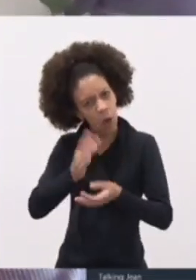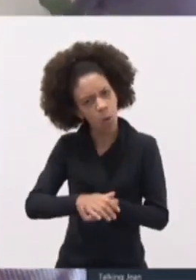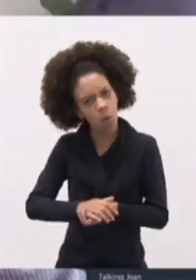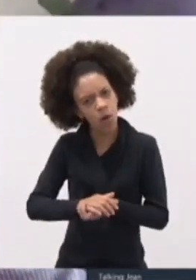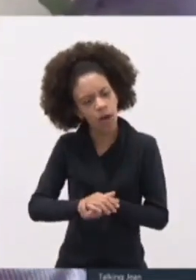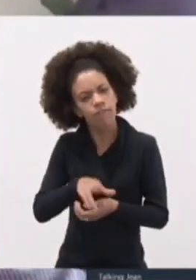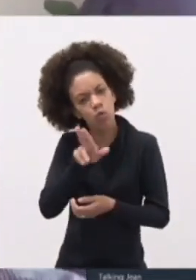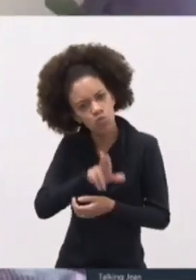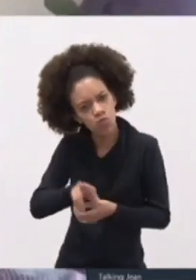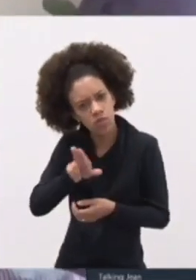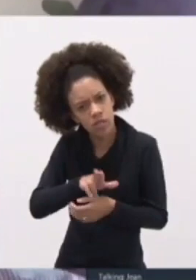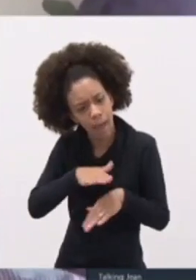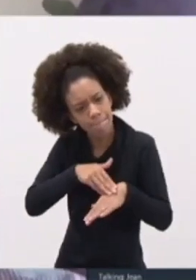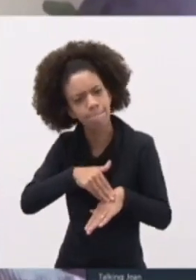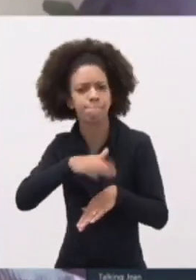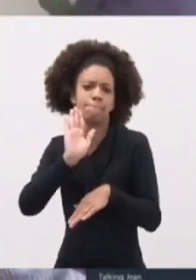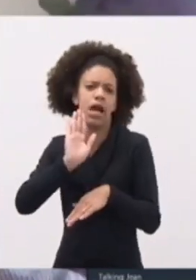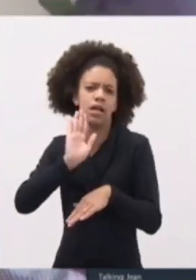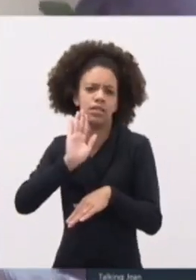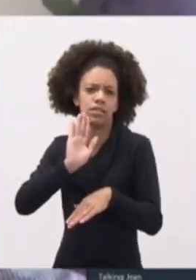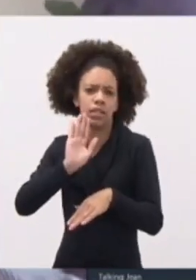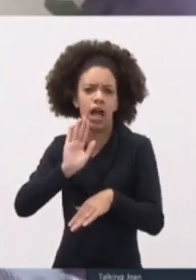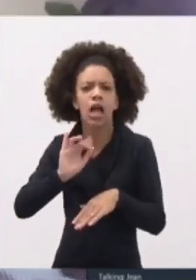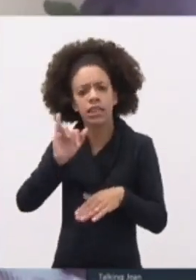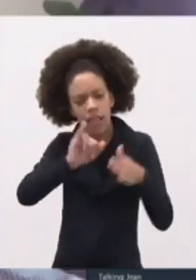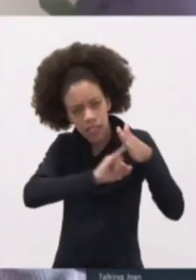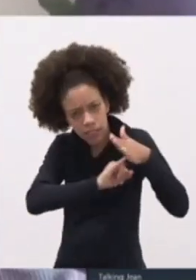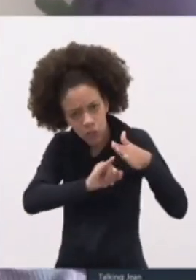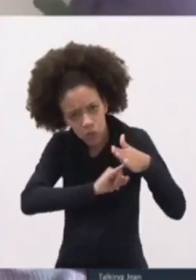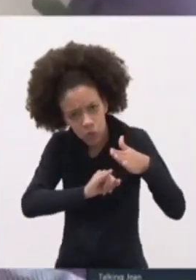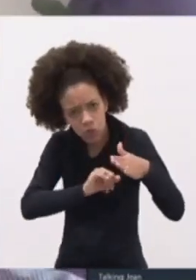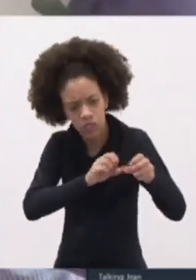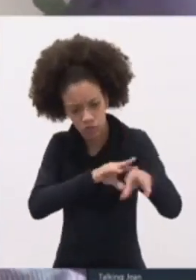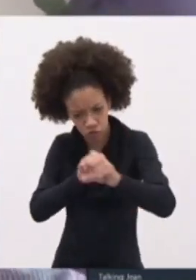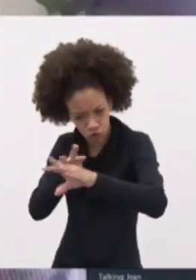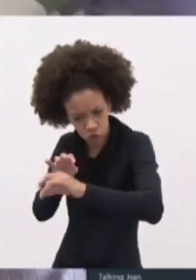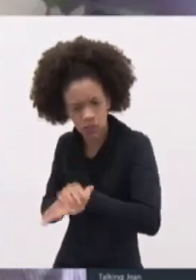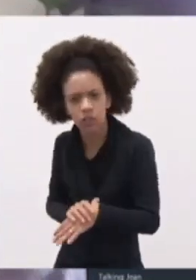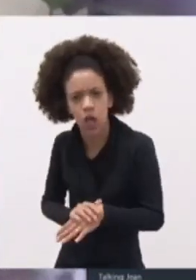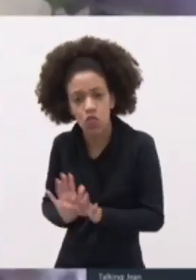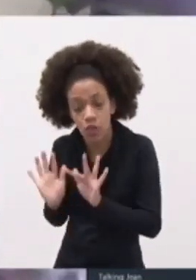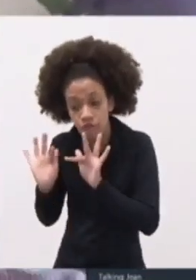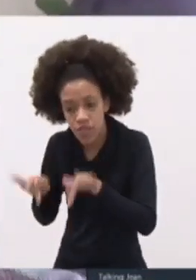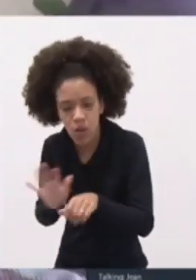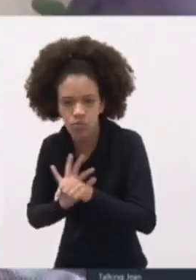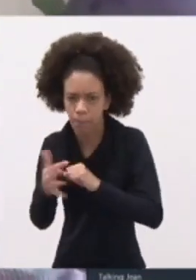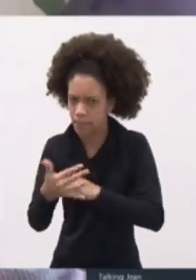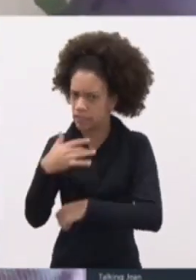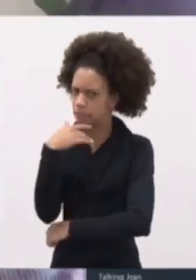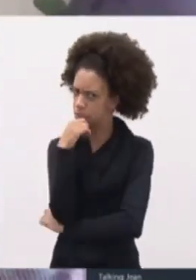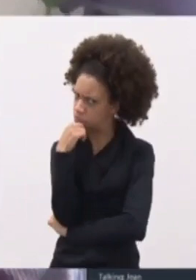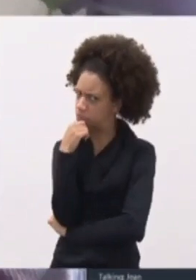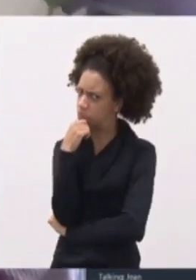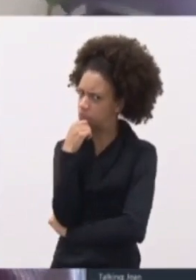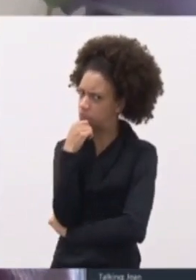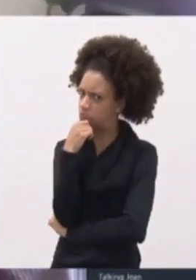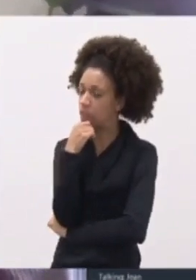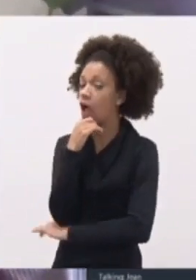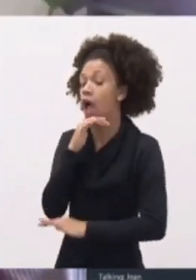mais utilizadas nas instituições de ensino após o fim da pandemia?